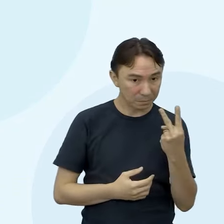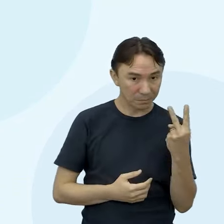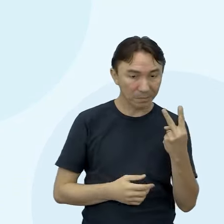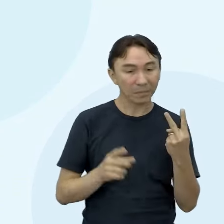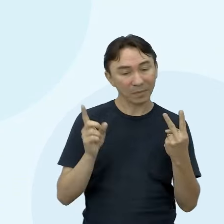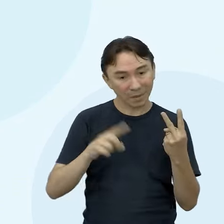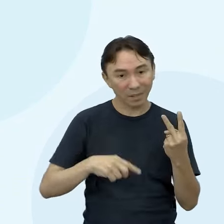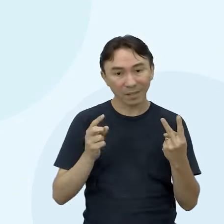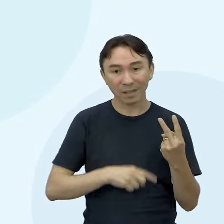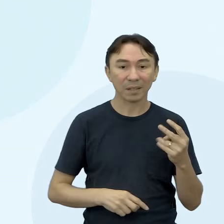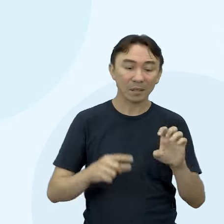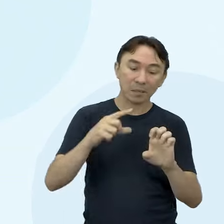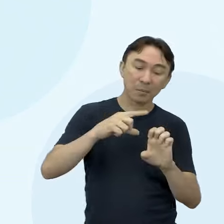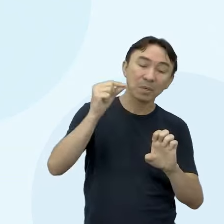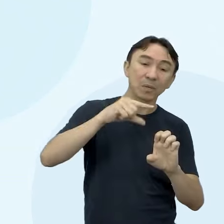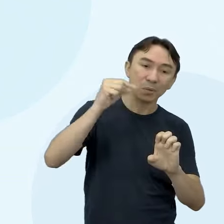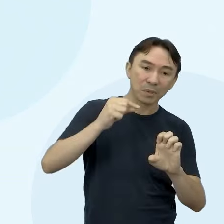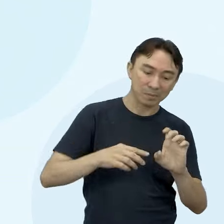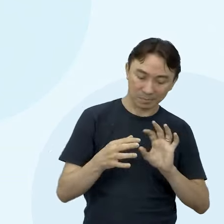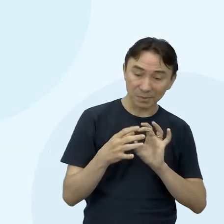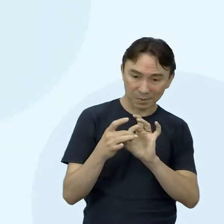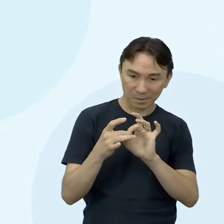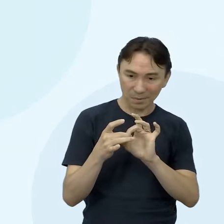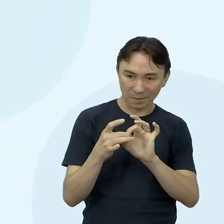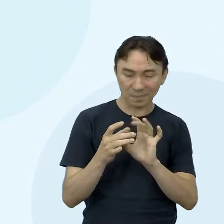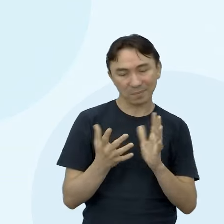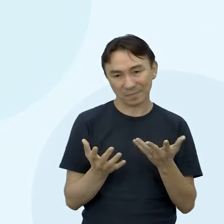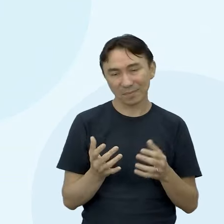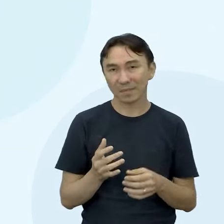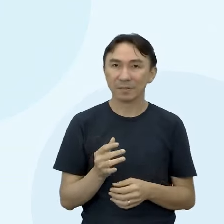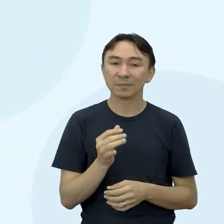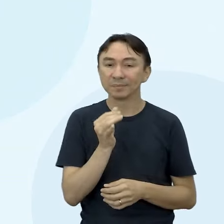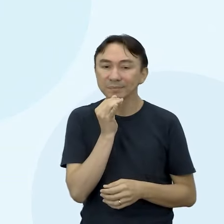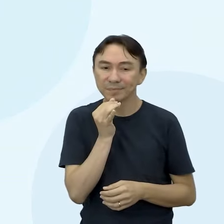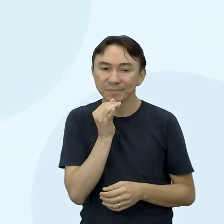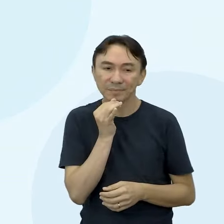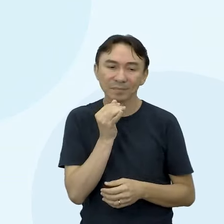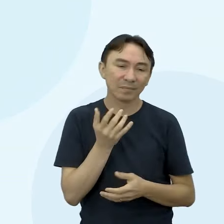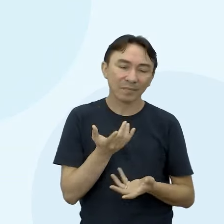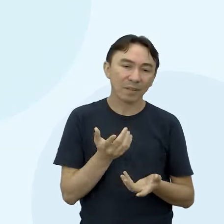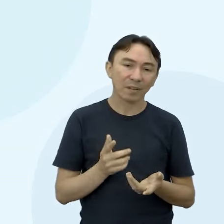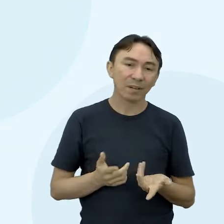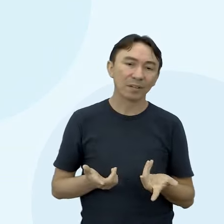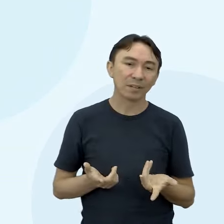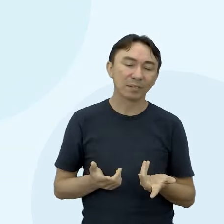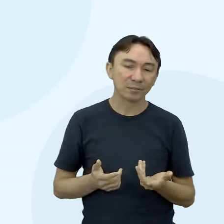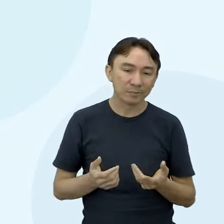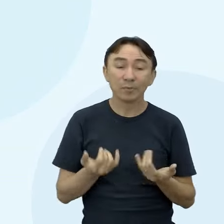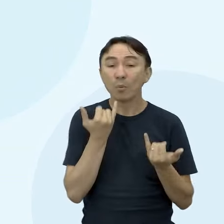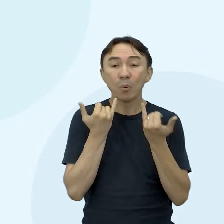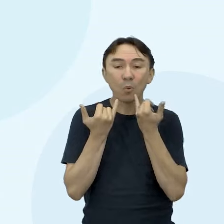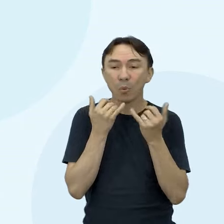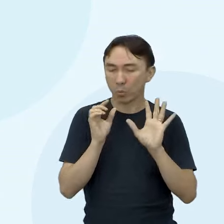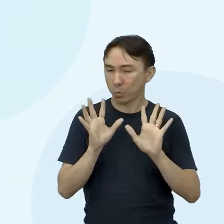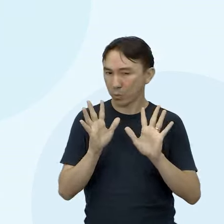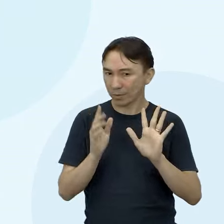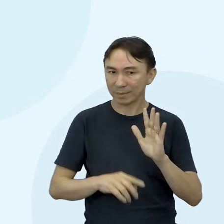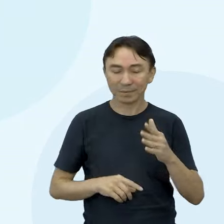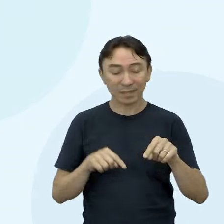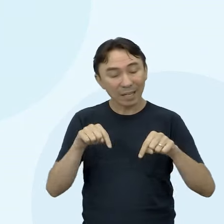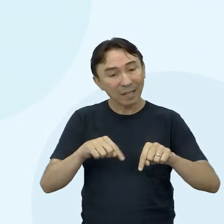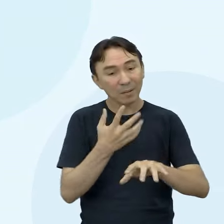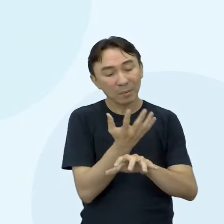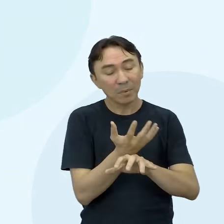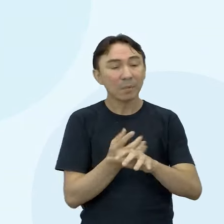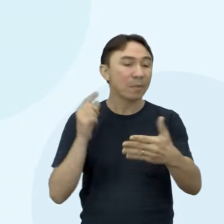gente pode olhar como uma informação geral, né? Qual é o objetivo desse